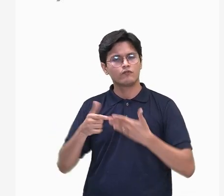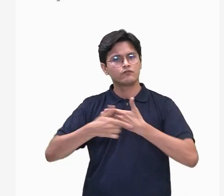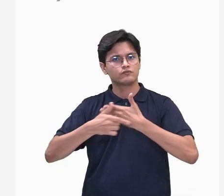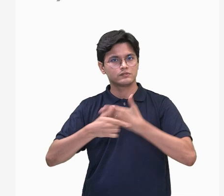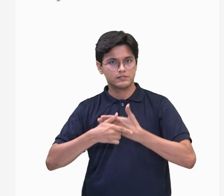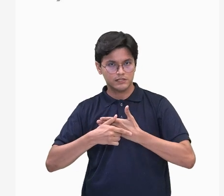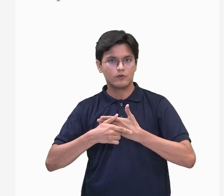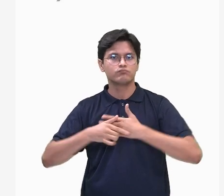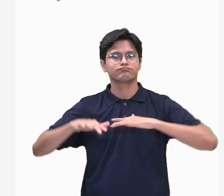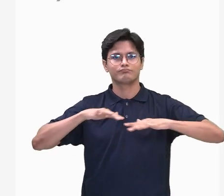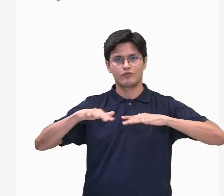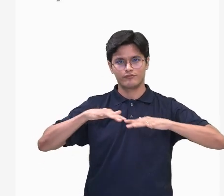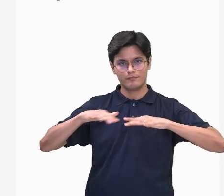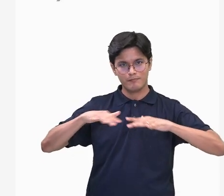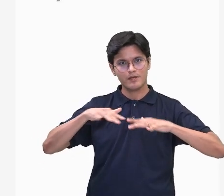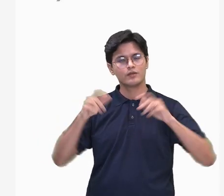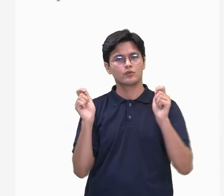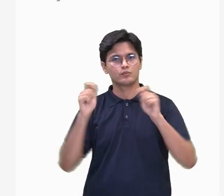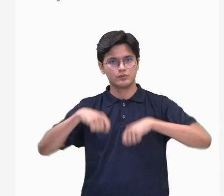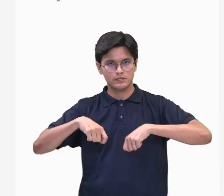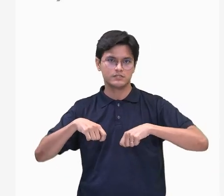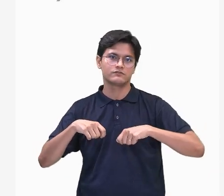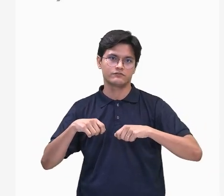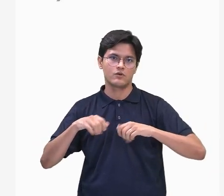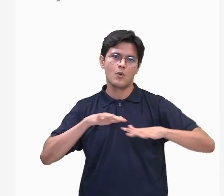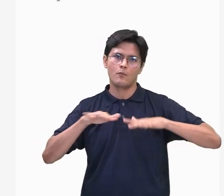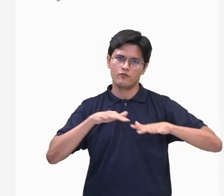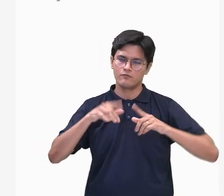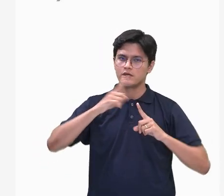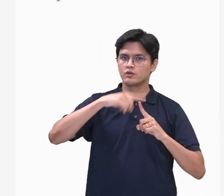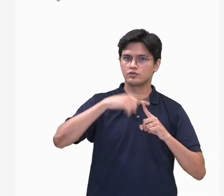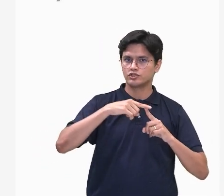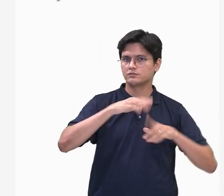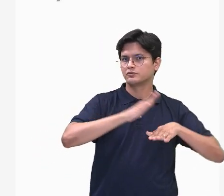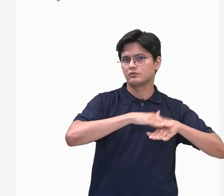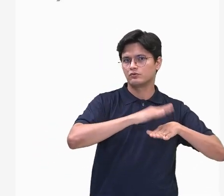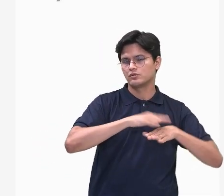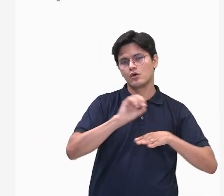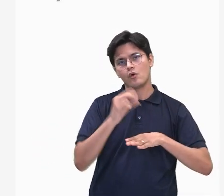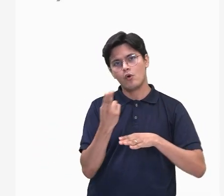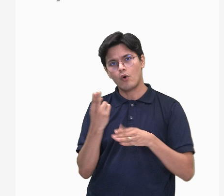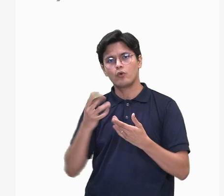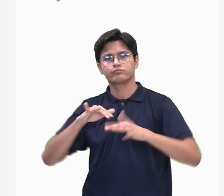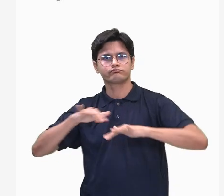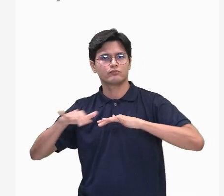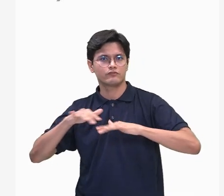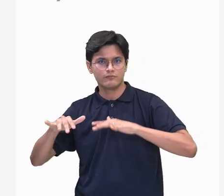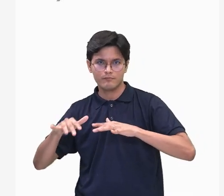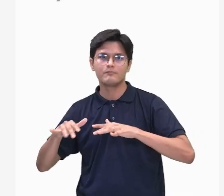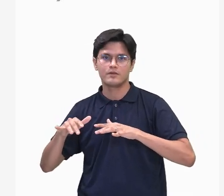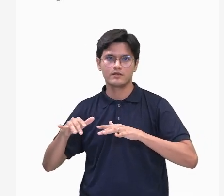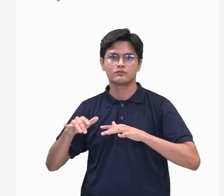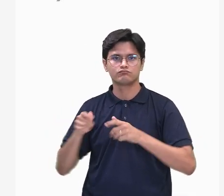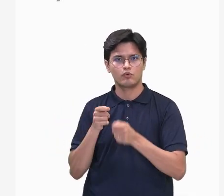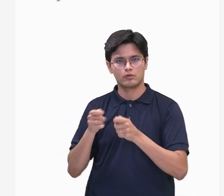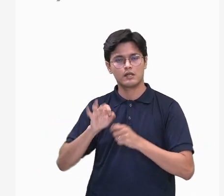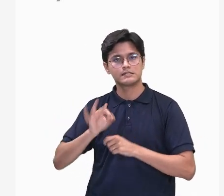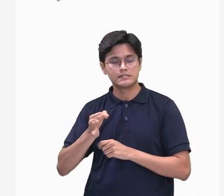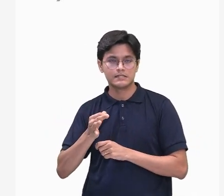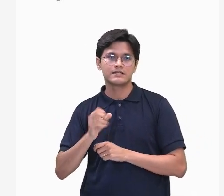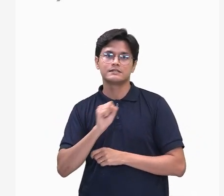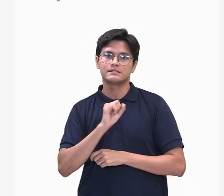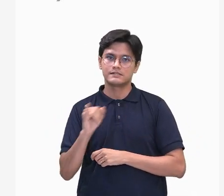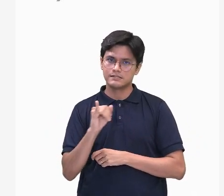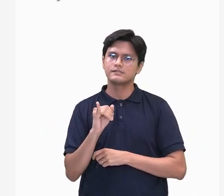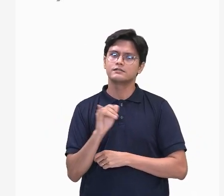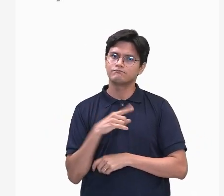tanto voluntários quanto involuntários, né? Então, o fato de eu conseguir me movimentar significa que eu tenho